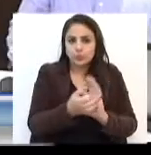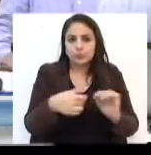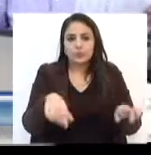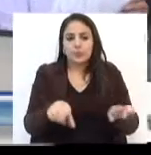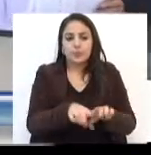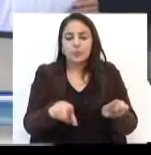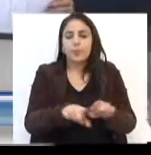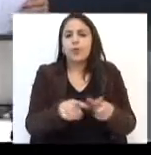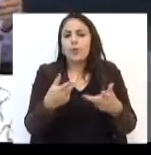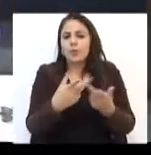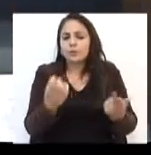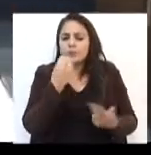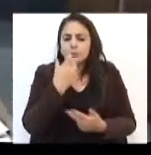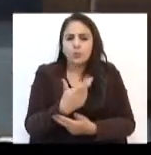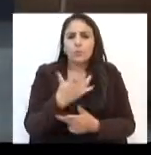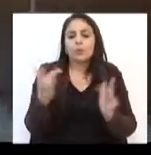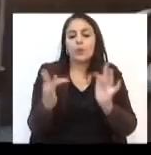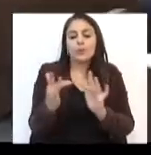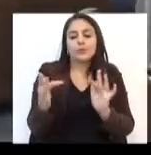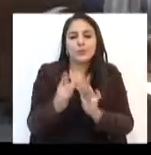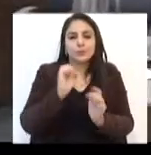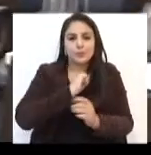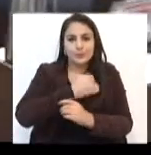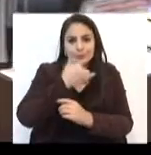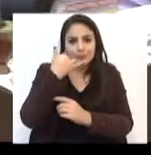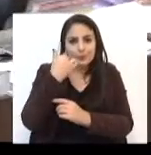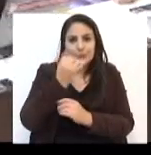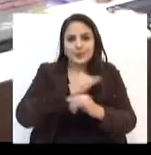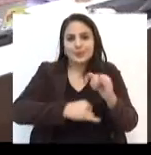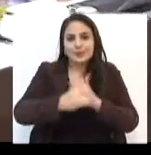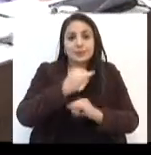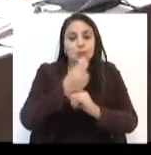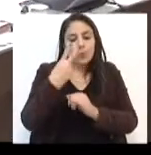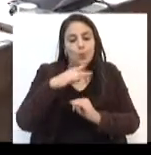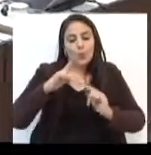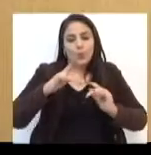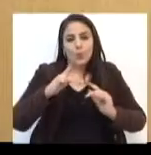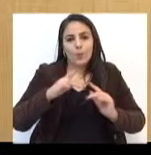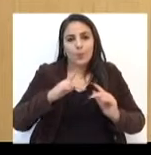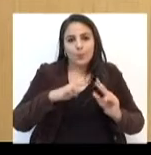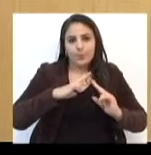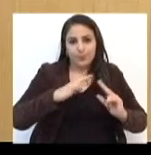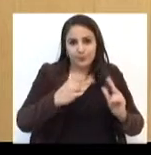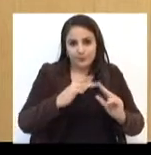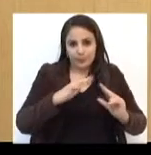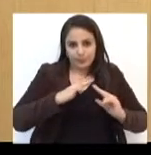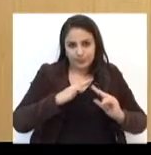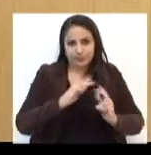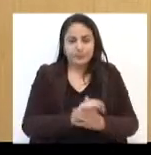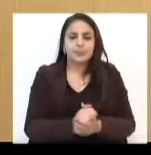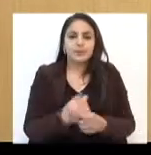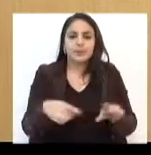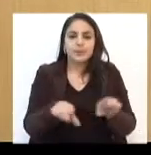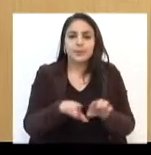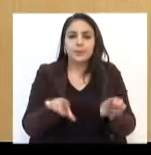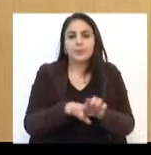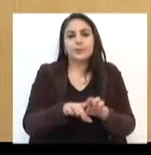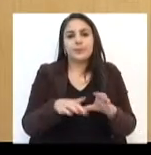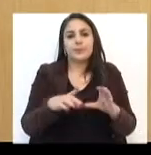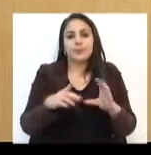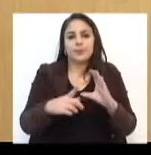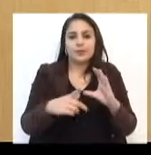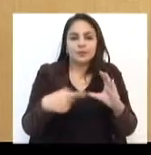e elogios em contatos por telefone, internet ou pessoalmente. Legislativo segue